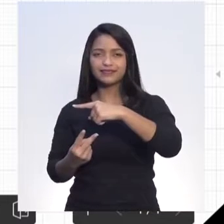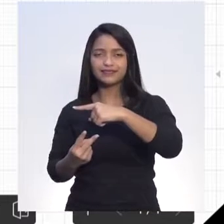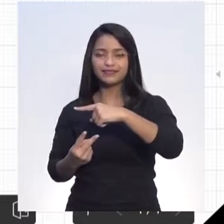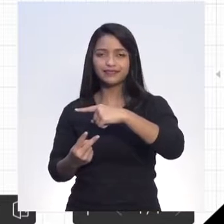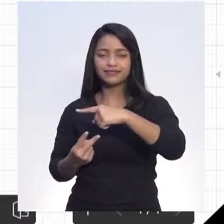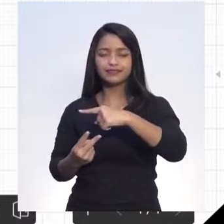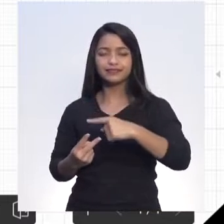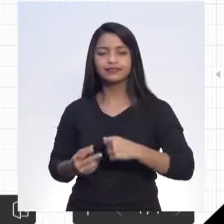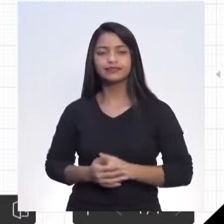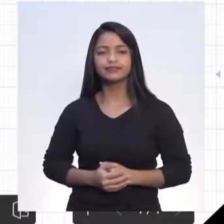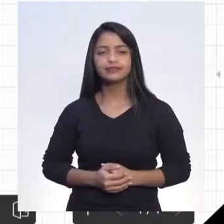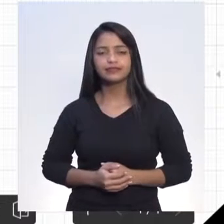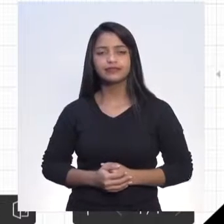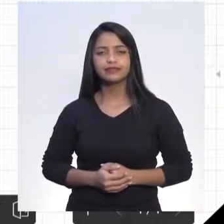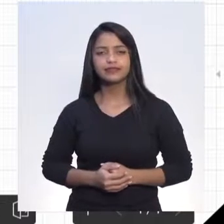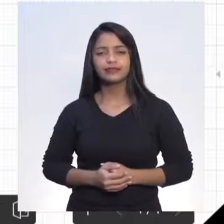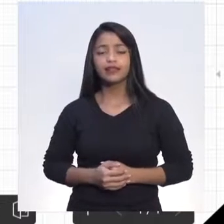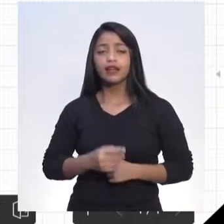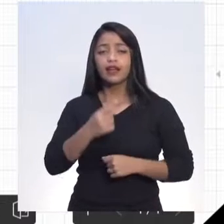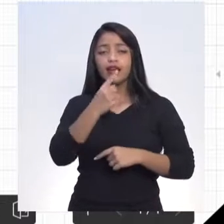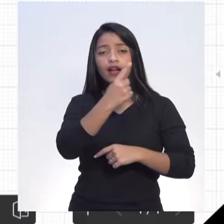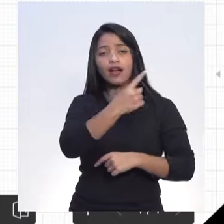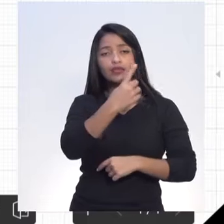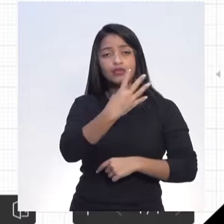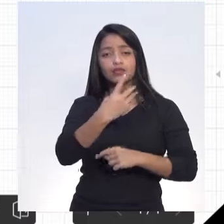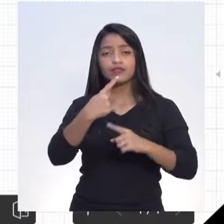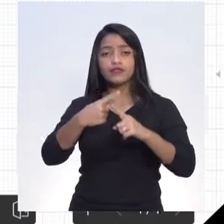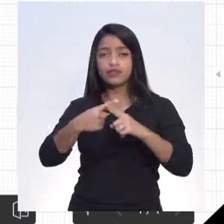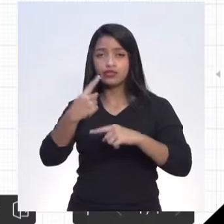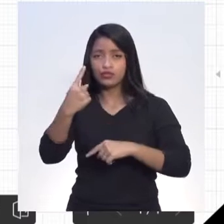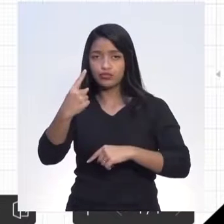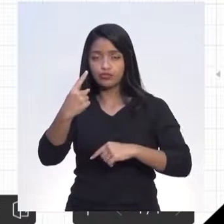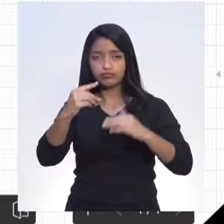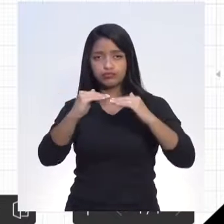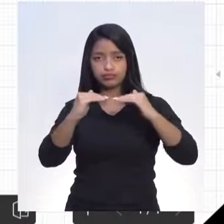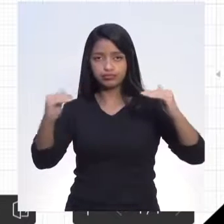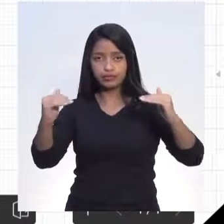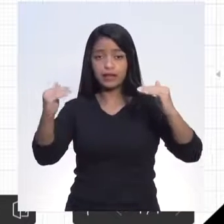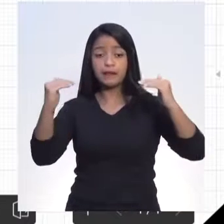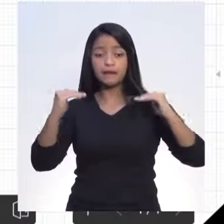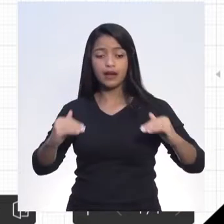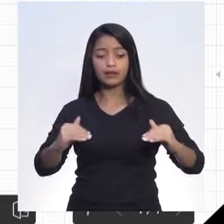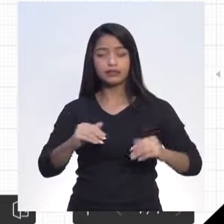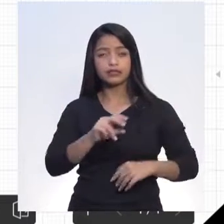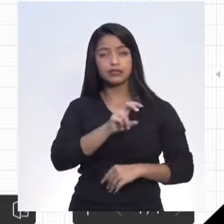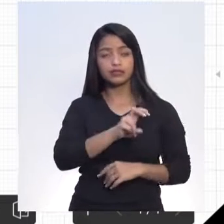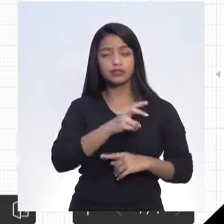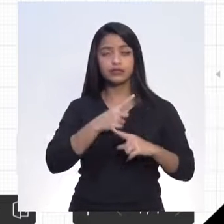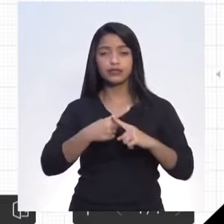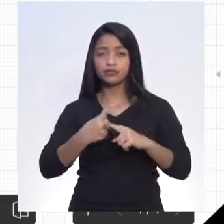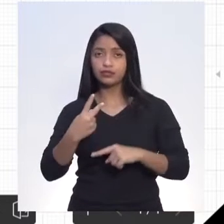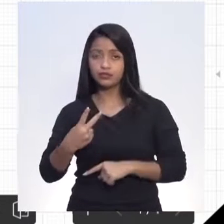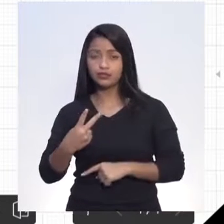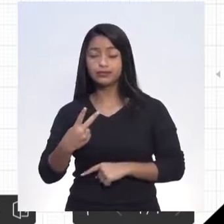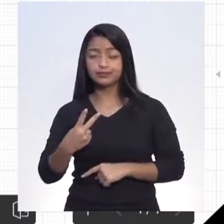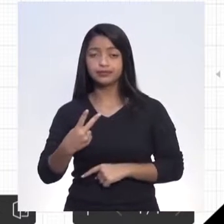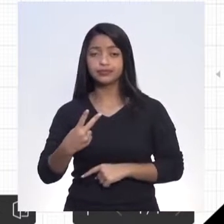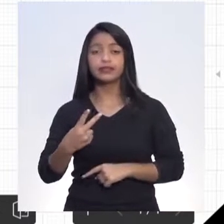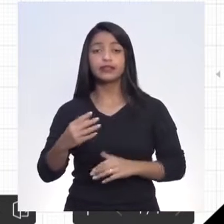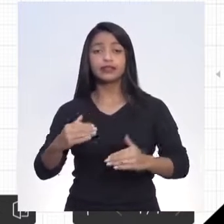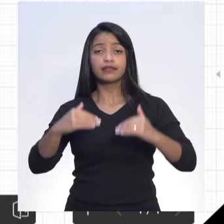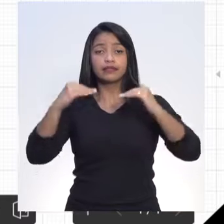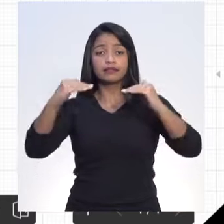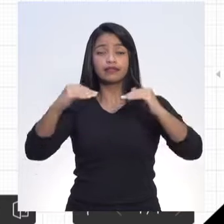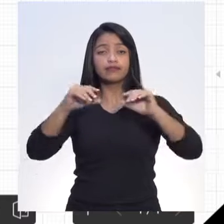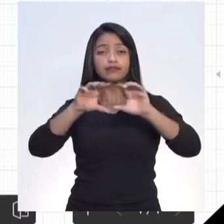tenho? 14 vezes 1 e 5 vezes 2. Eu tenho 14, né, vezes 1